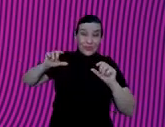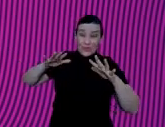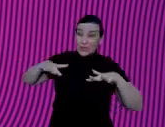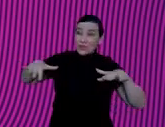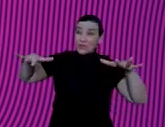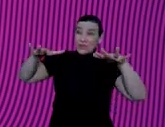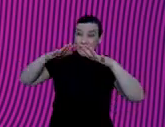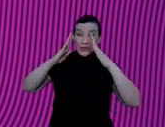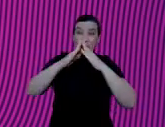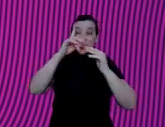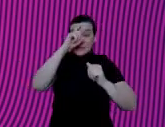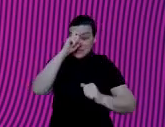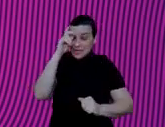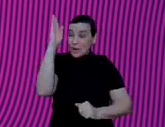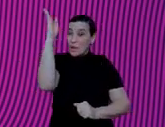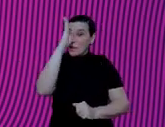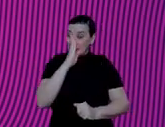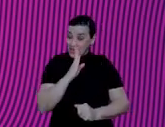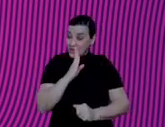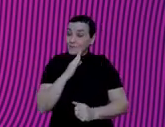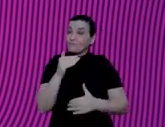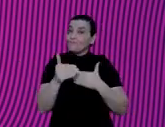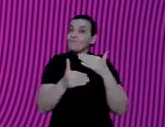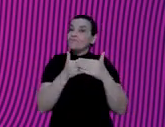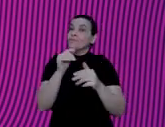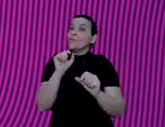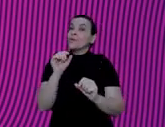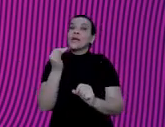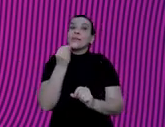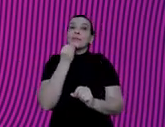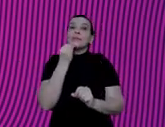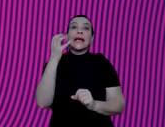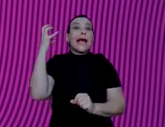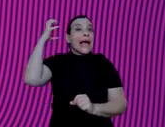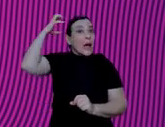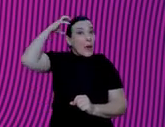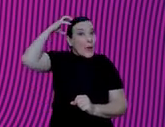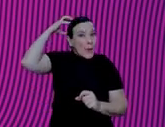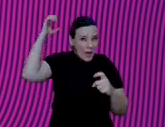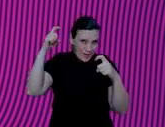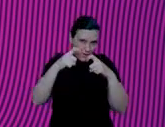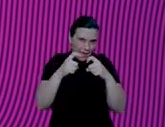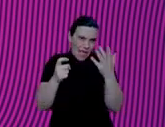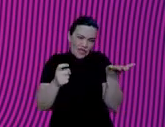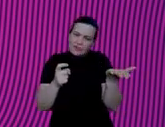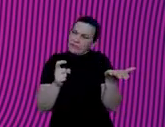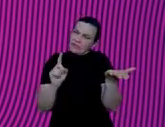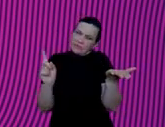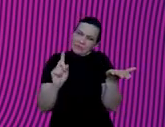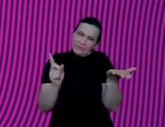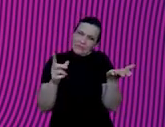gente definitivamente não pode responsabilizar o médico por isso, sim todo o nosso sistema.